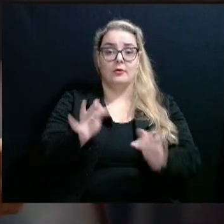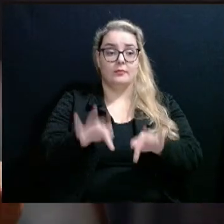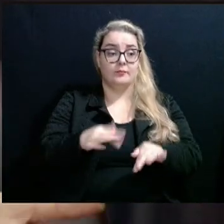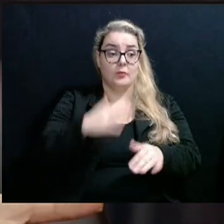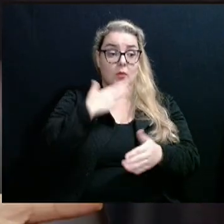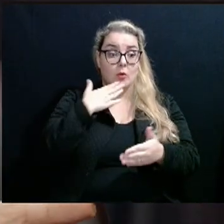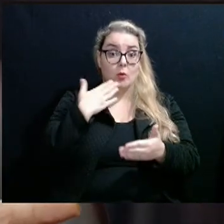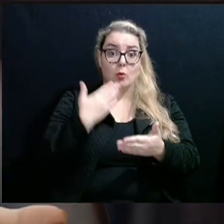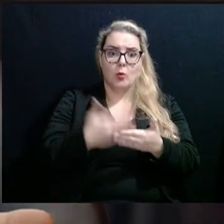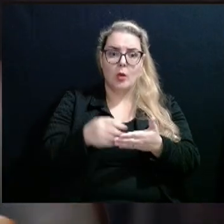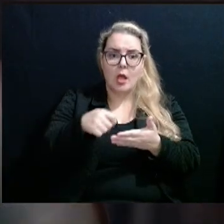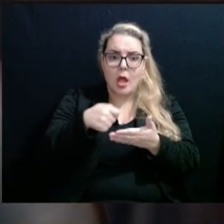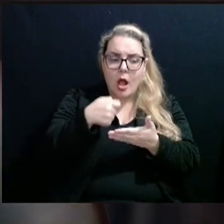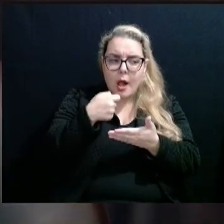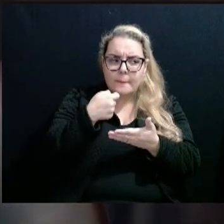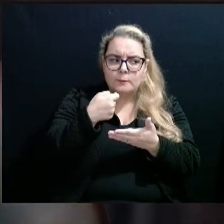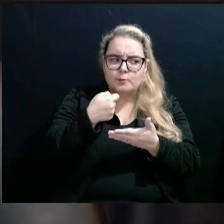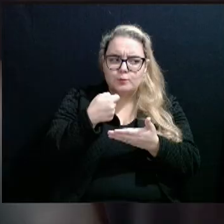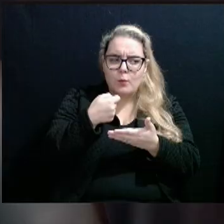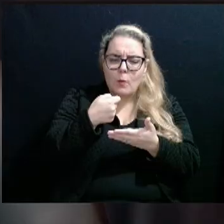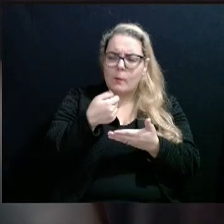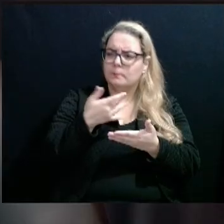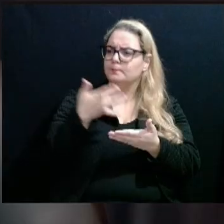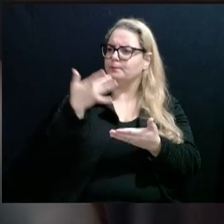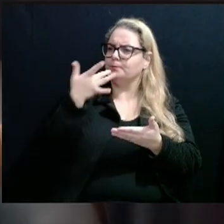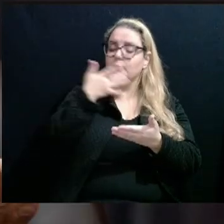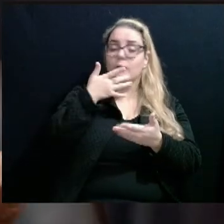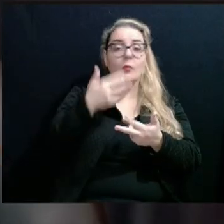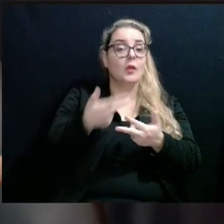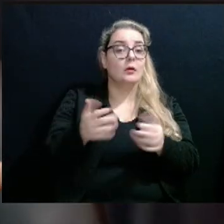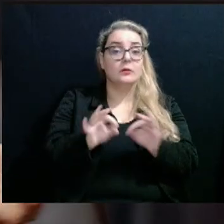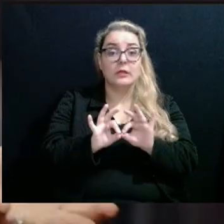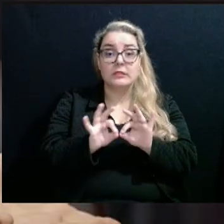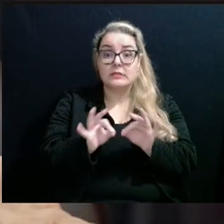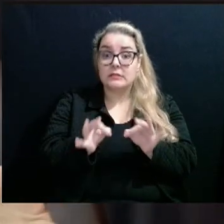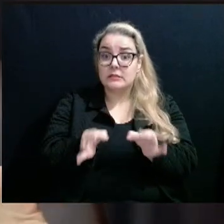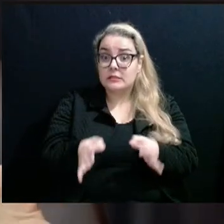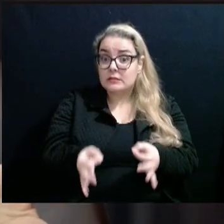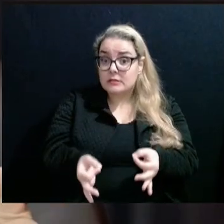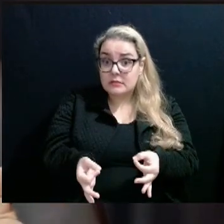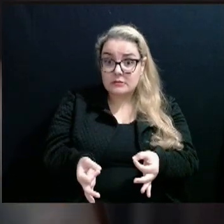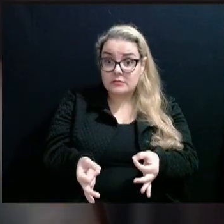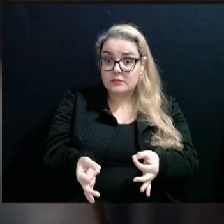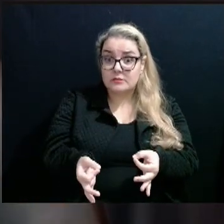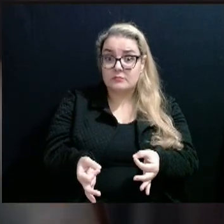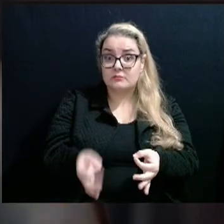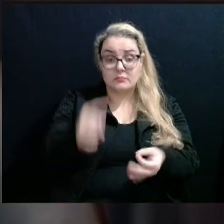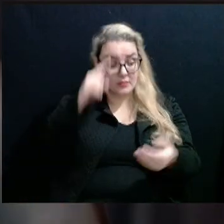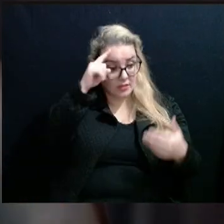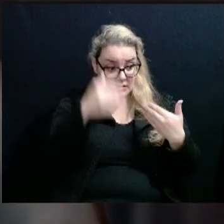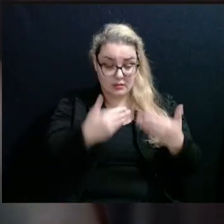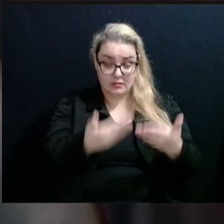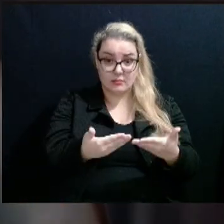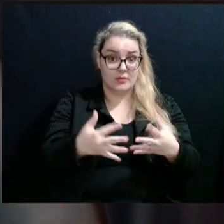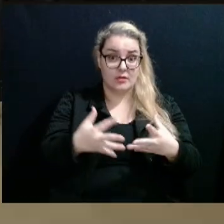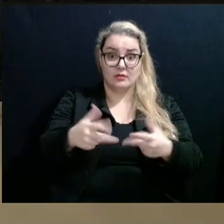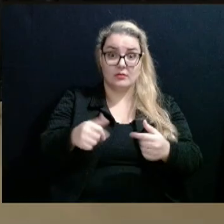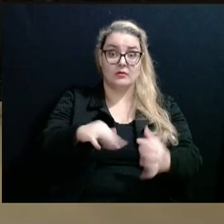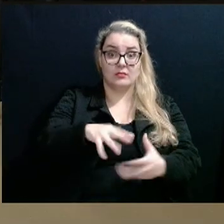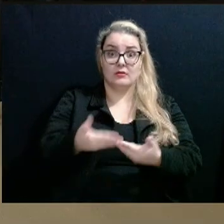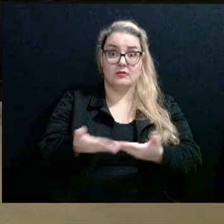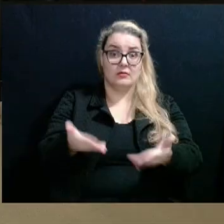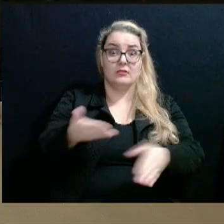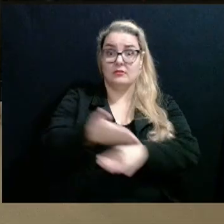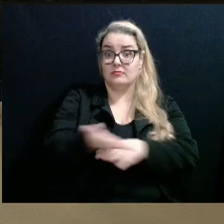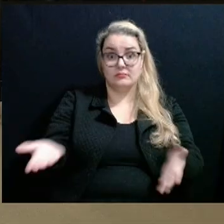assim, coisa simples. Simples. E que está ali para todo mundo. Muito bom.